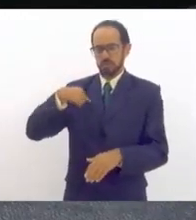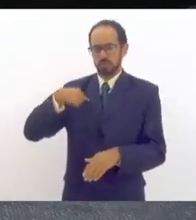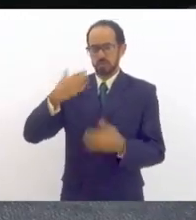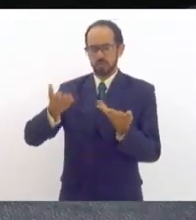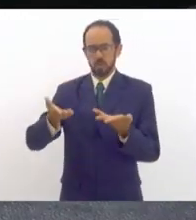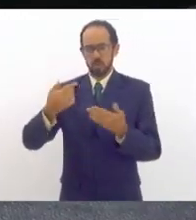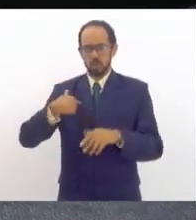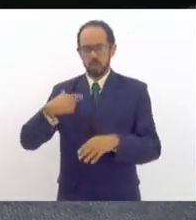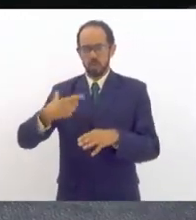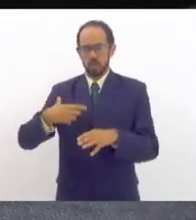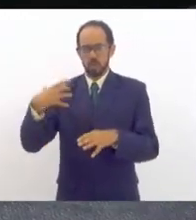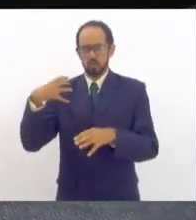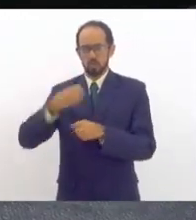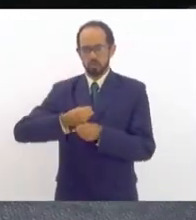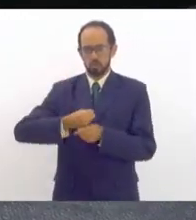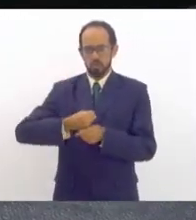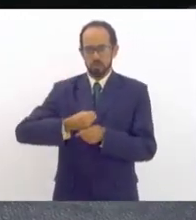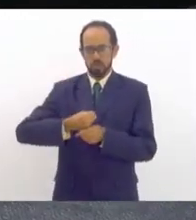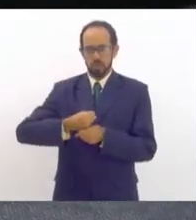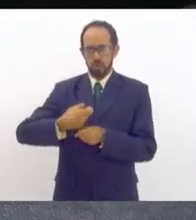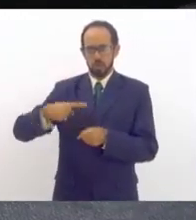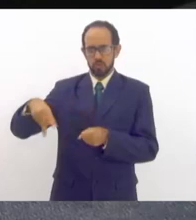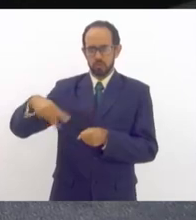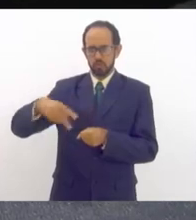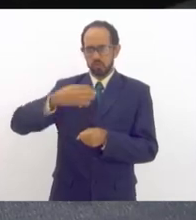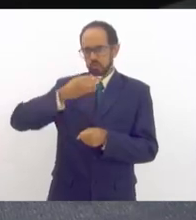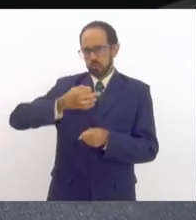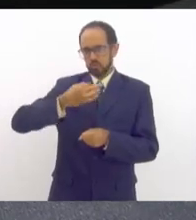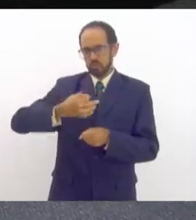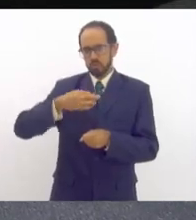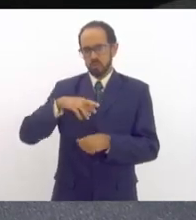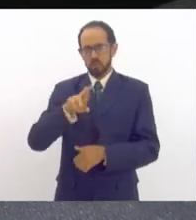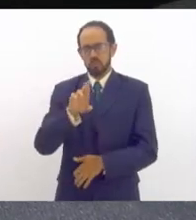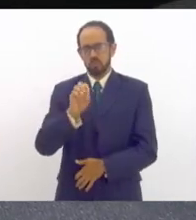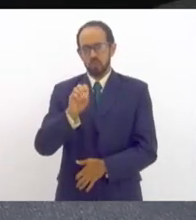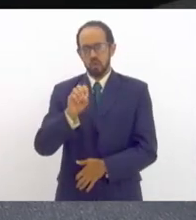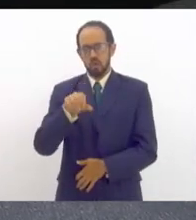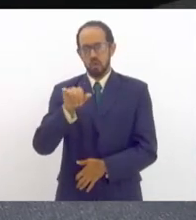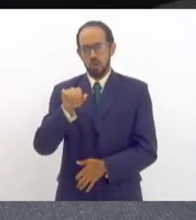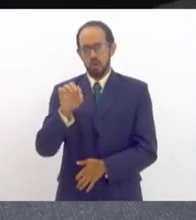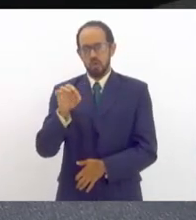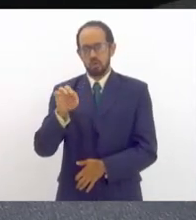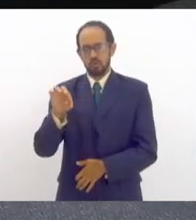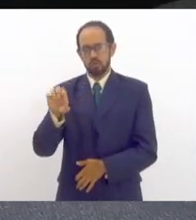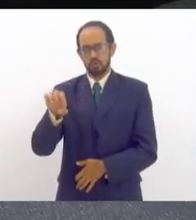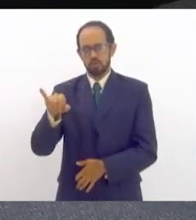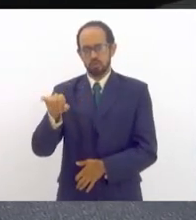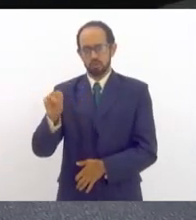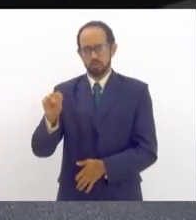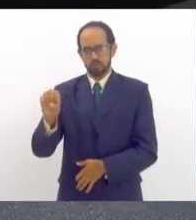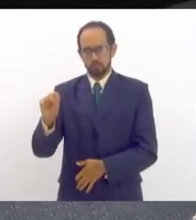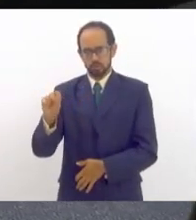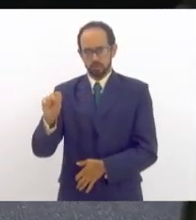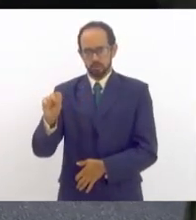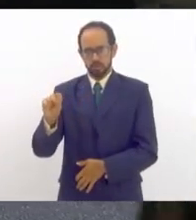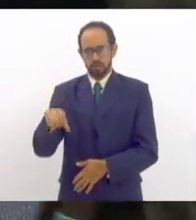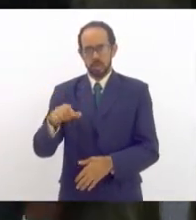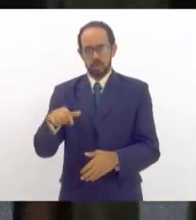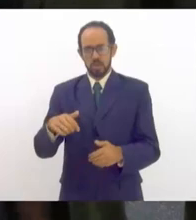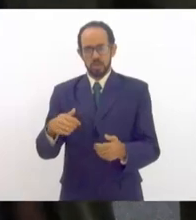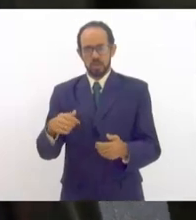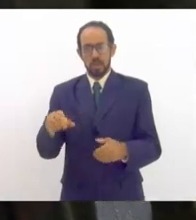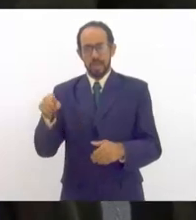a sua crítica feita na relação do royalties o Royal enquanto política pública